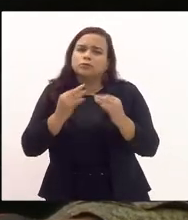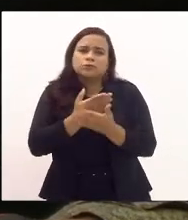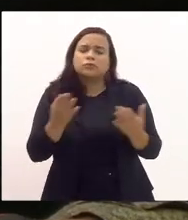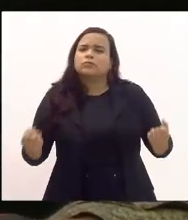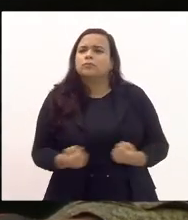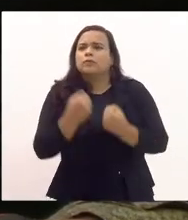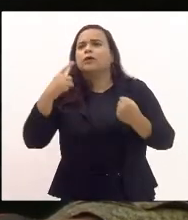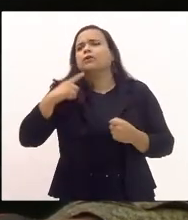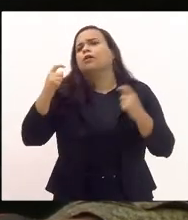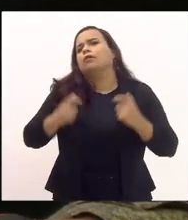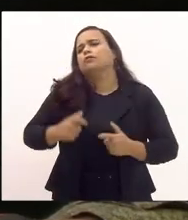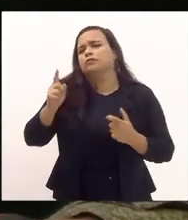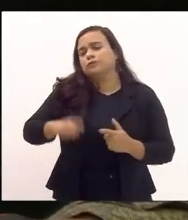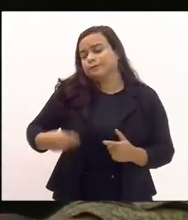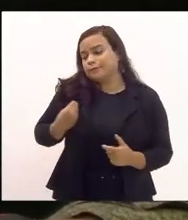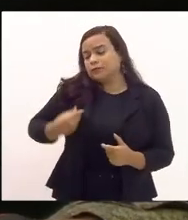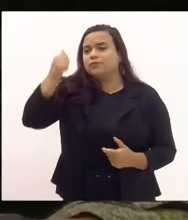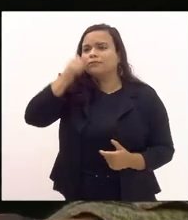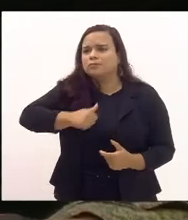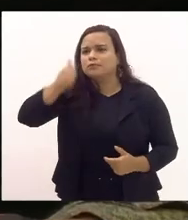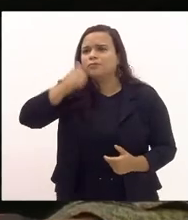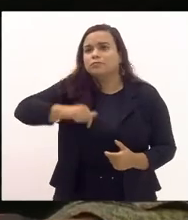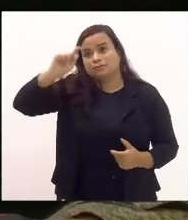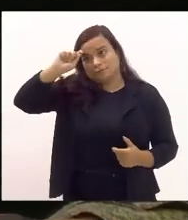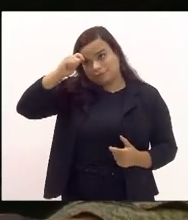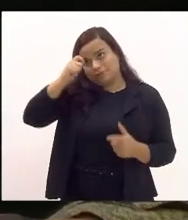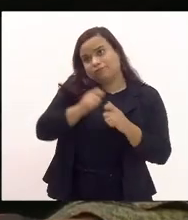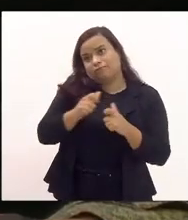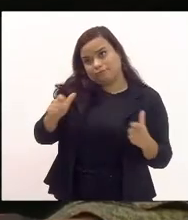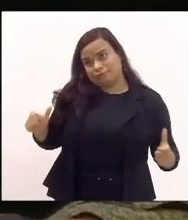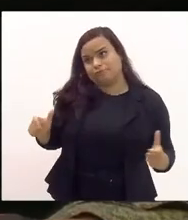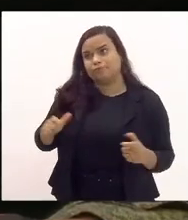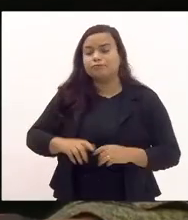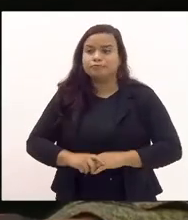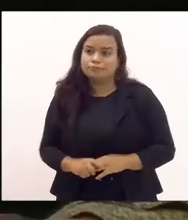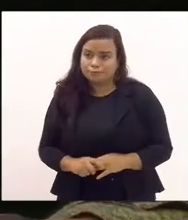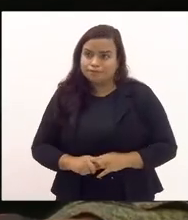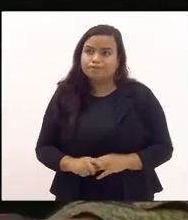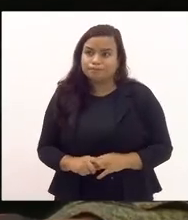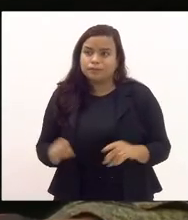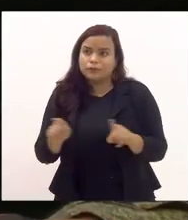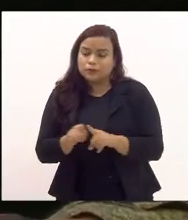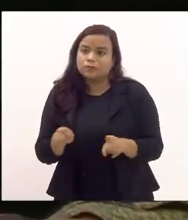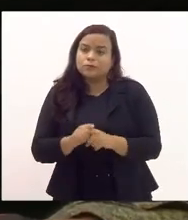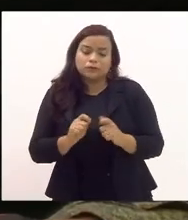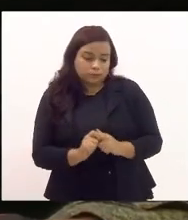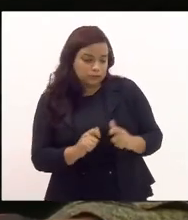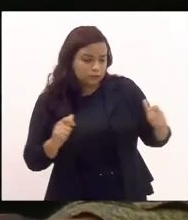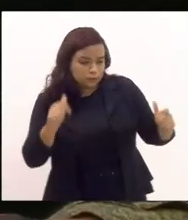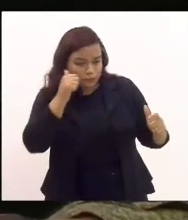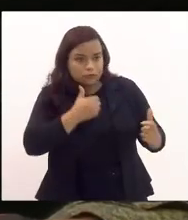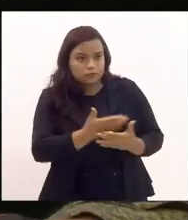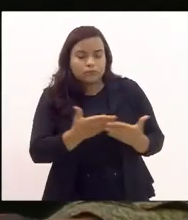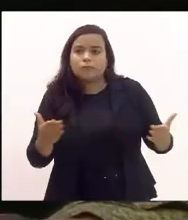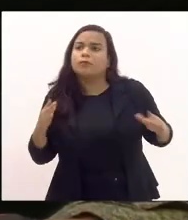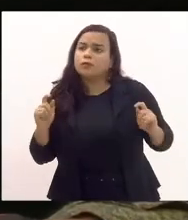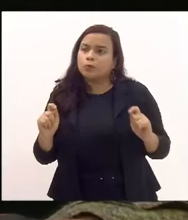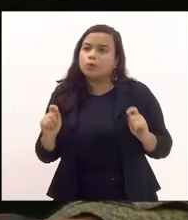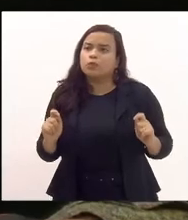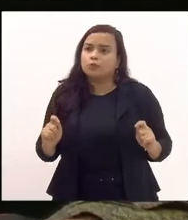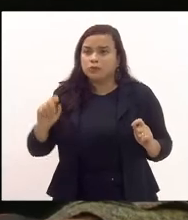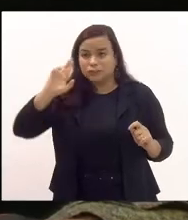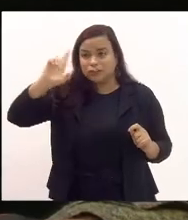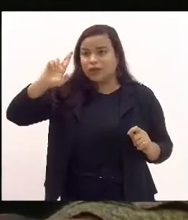impacta na vida das mulheres majoritariamente mulheres negras A grande maioria né dessas mulheres